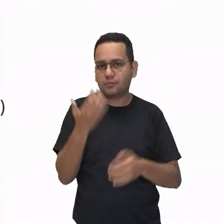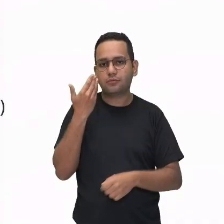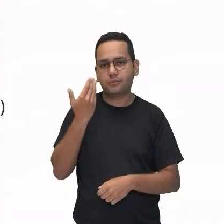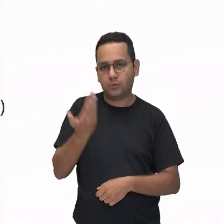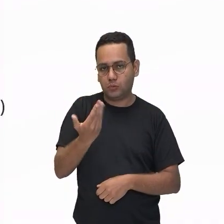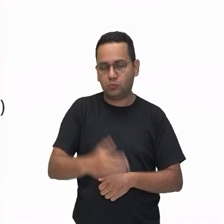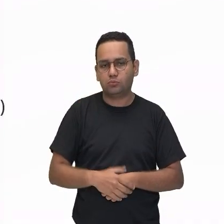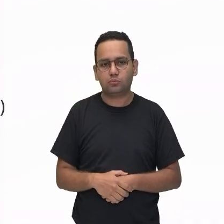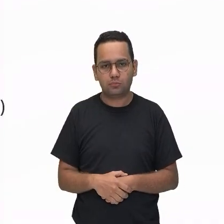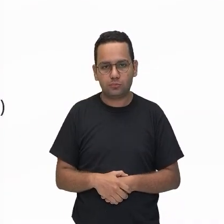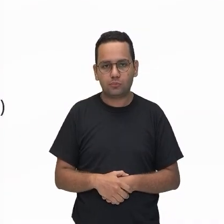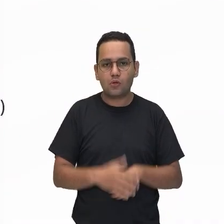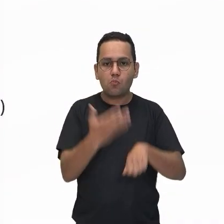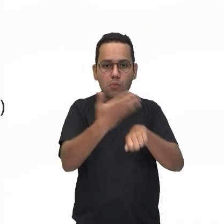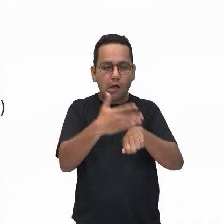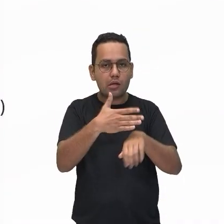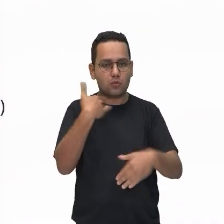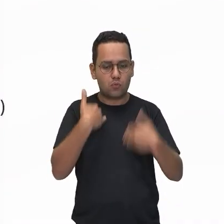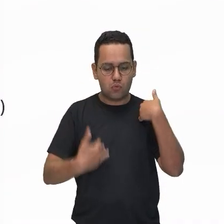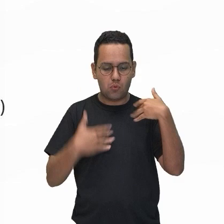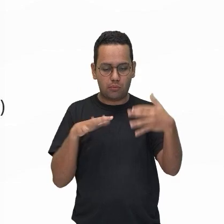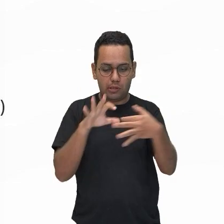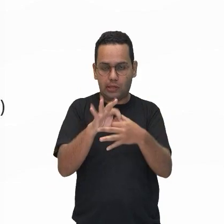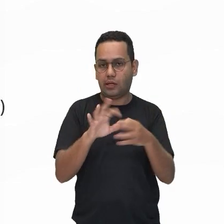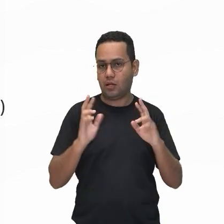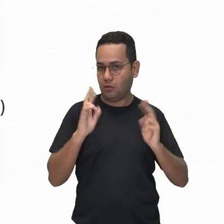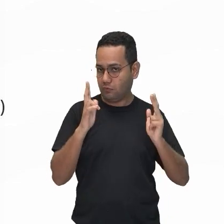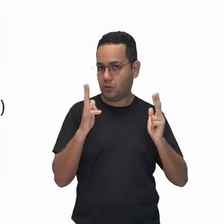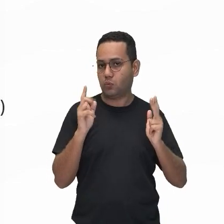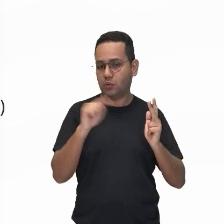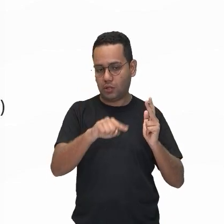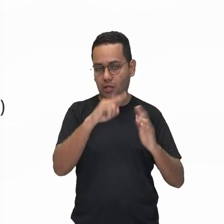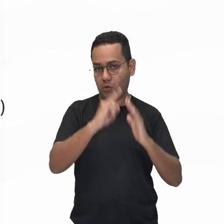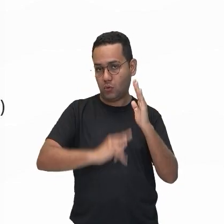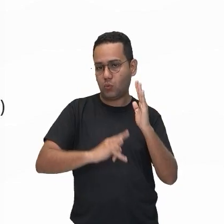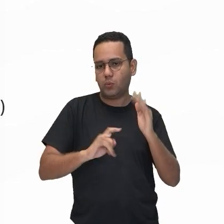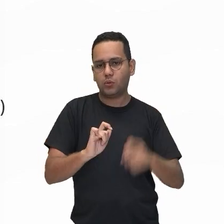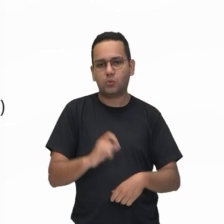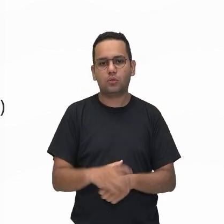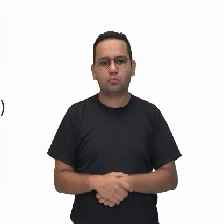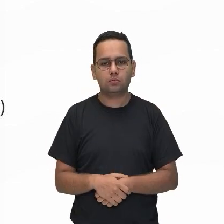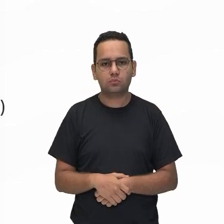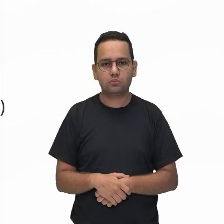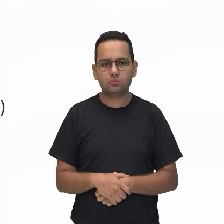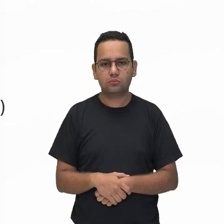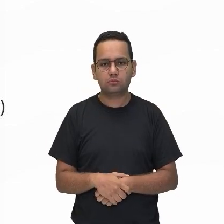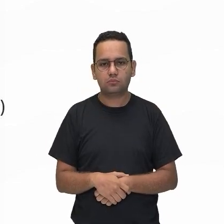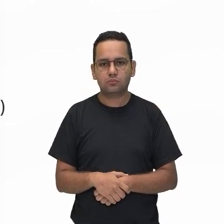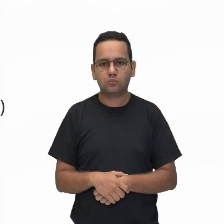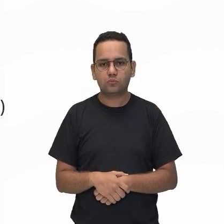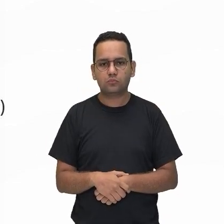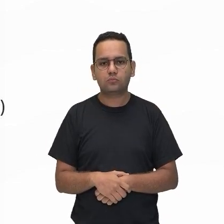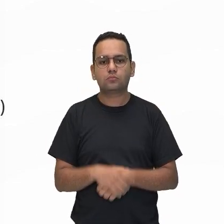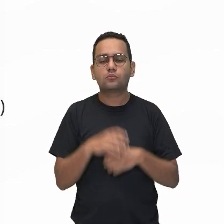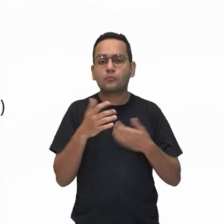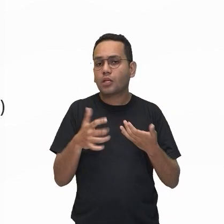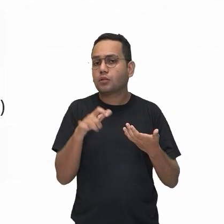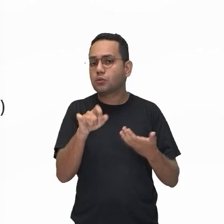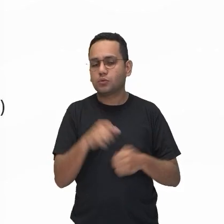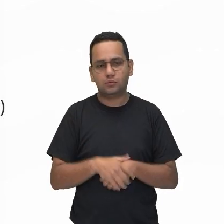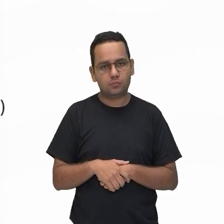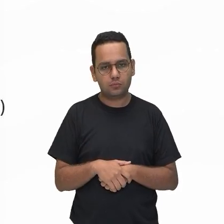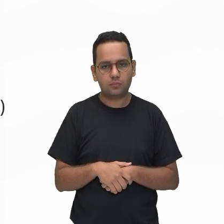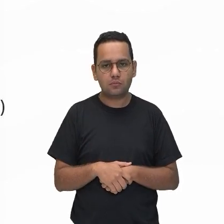Bom, práticas corporais de aventura, segundo a nossa BNCC, diz assim: exploram-se expressões e formas